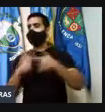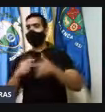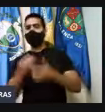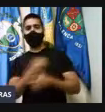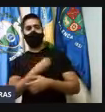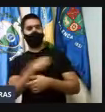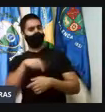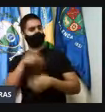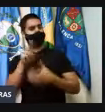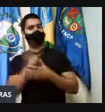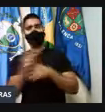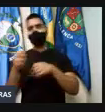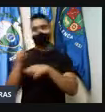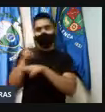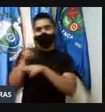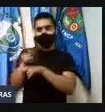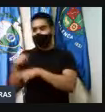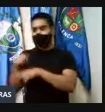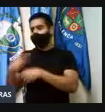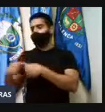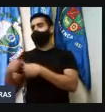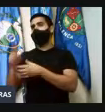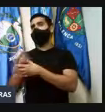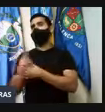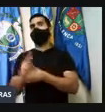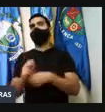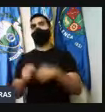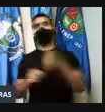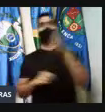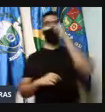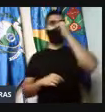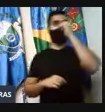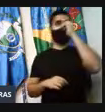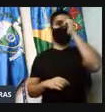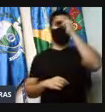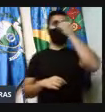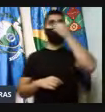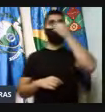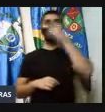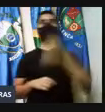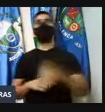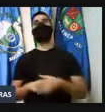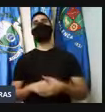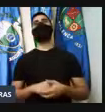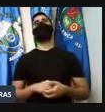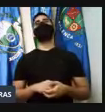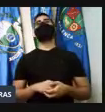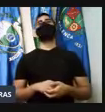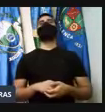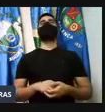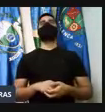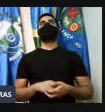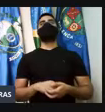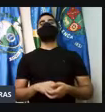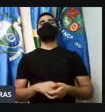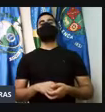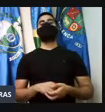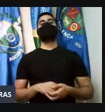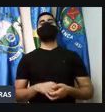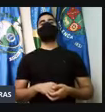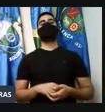tem que tomar conta da nossa cidade, né? Então, o nosso prefeito também, assim quando começou essa